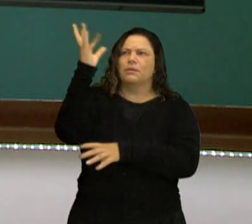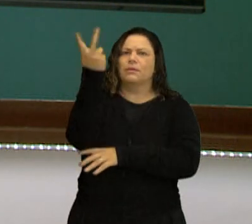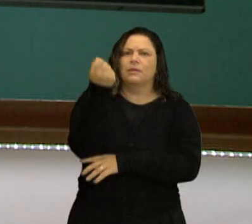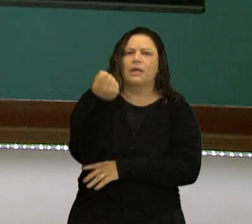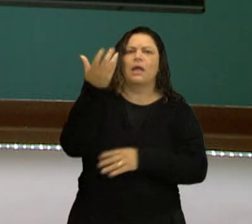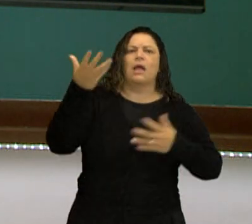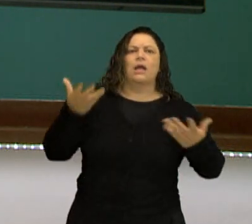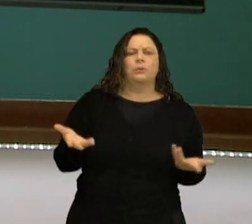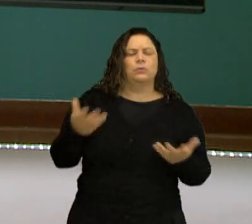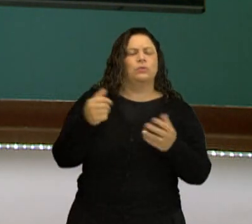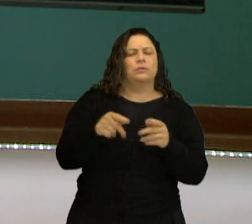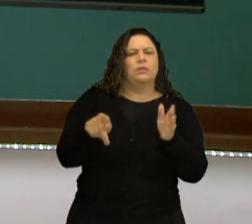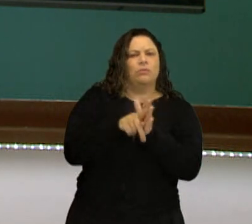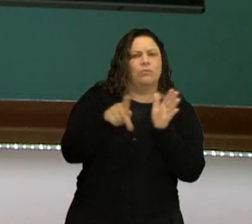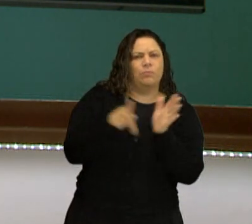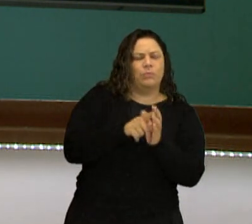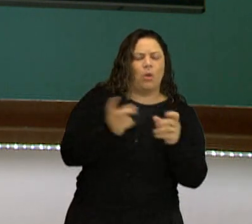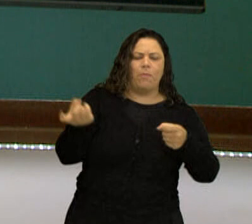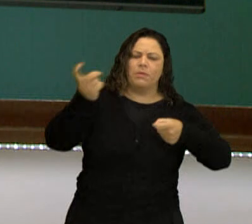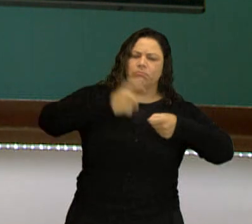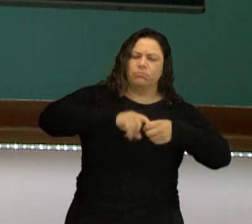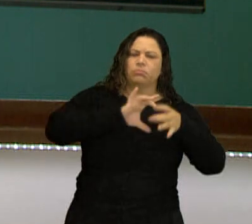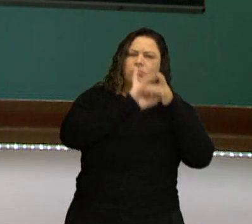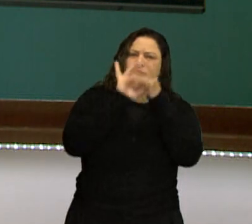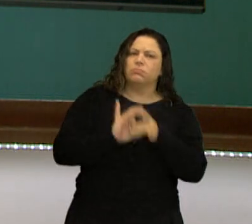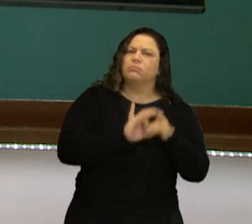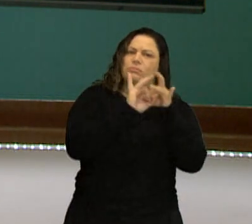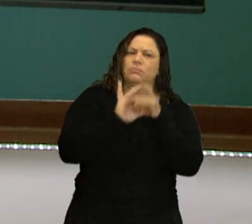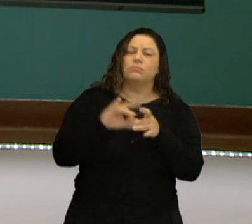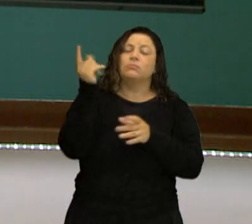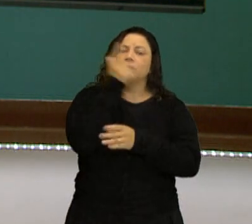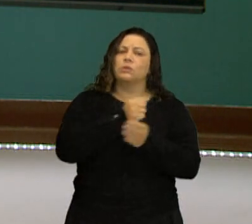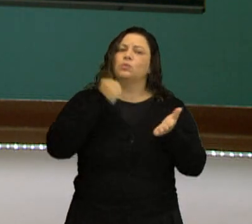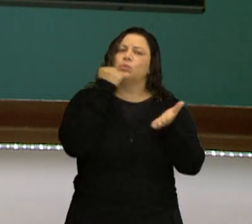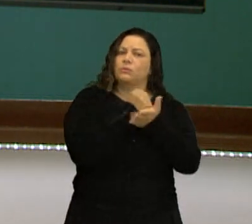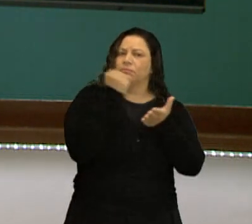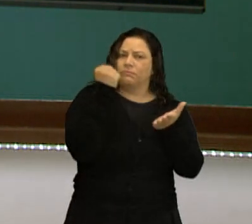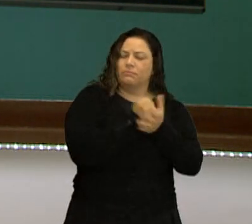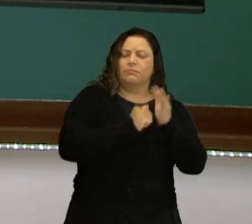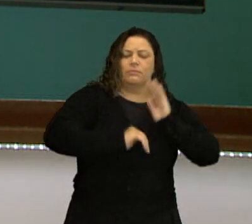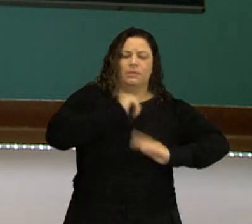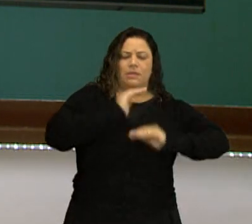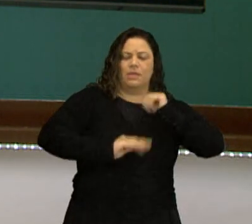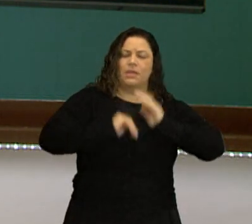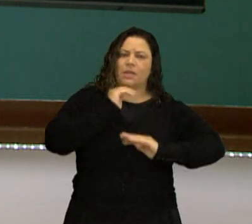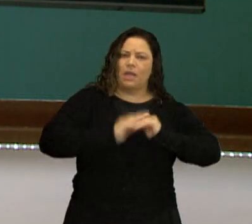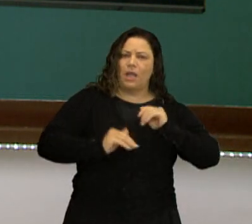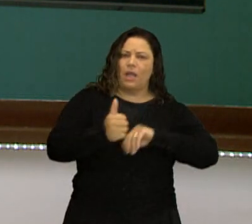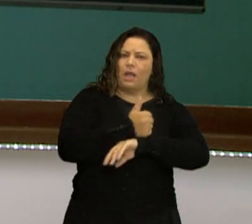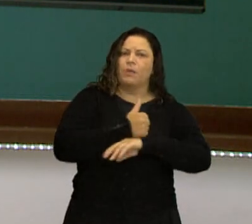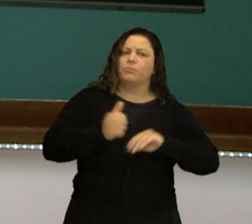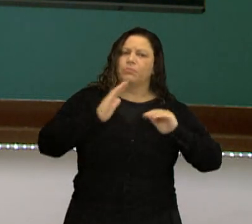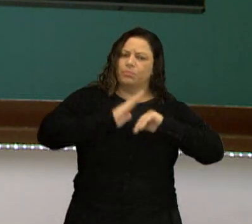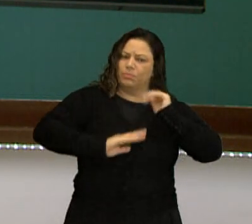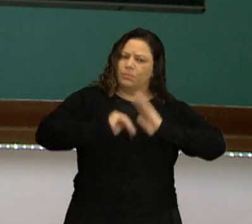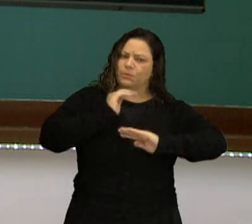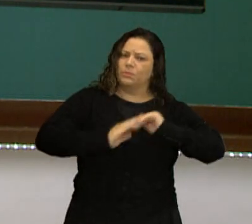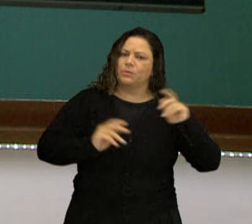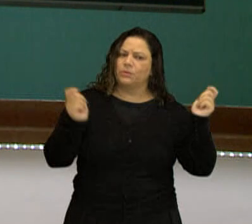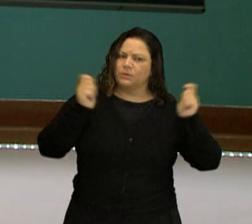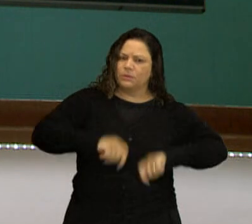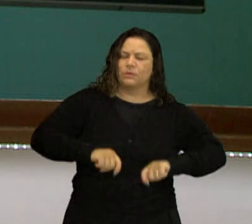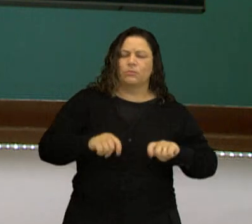uma corporação de ofício, eles conseguem regulamentar tanto a profissão, como eles também conseguem regulamentar